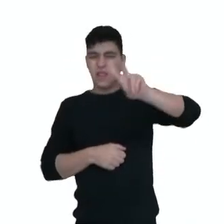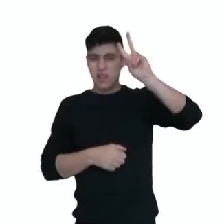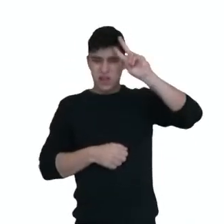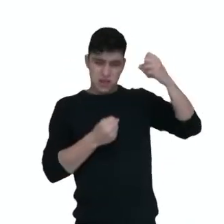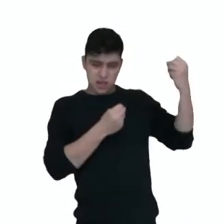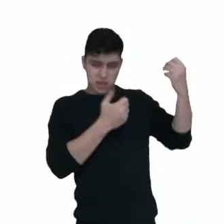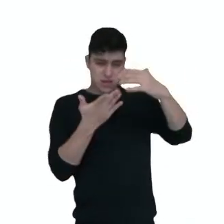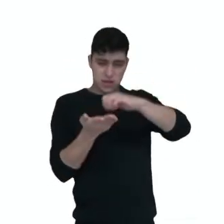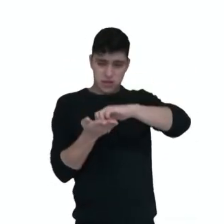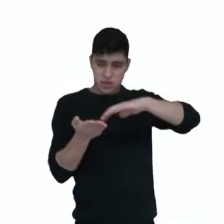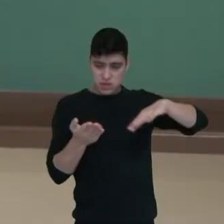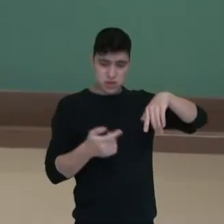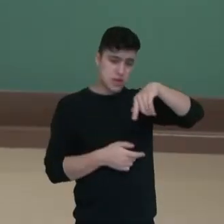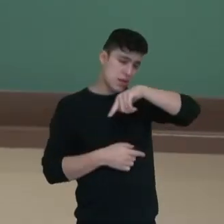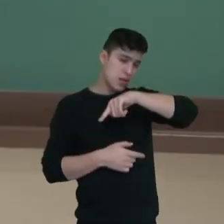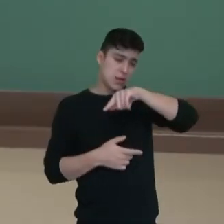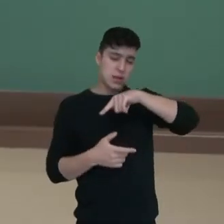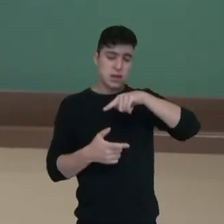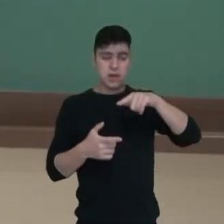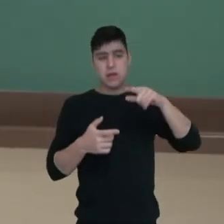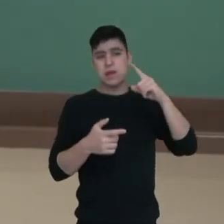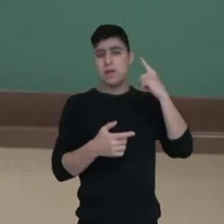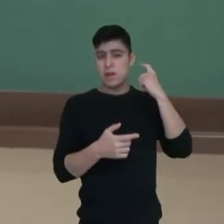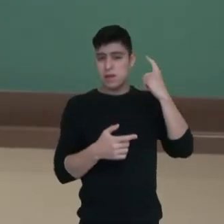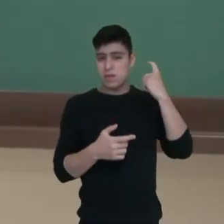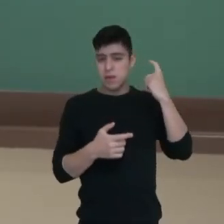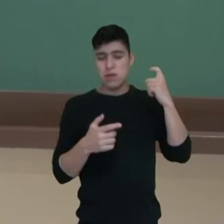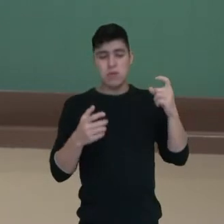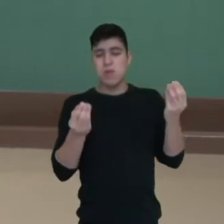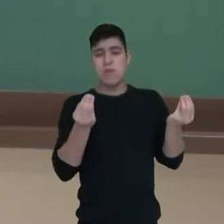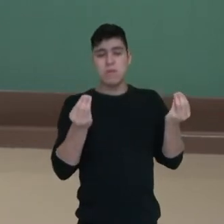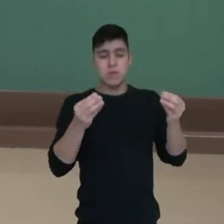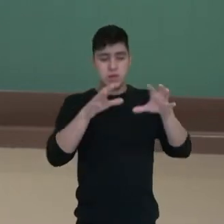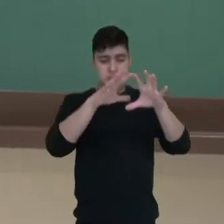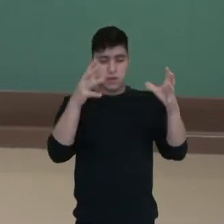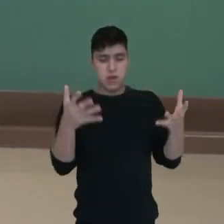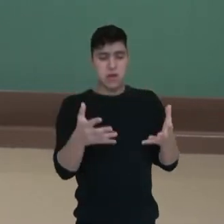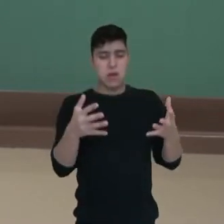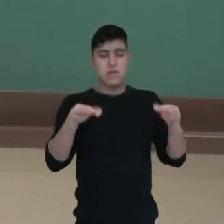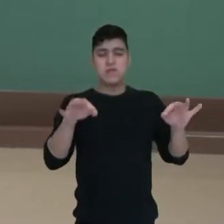colocar a sacola para vocês ouvirem,